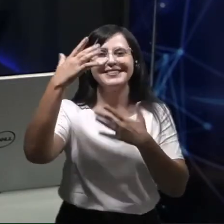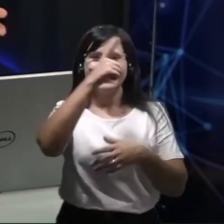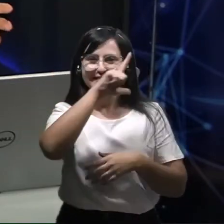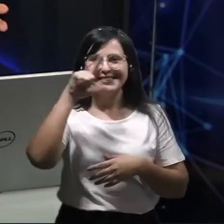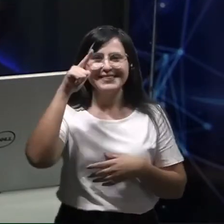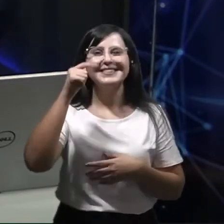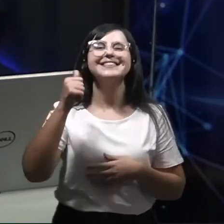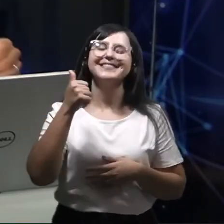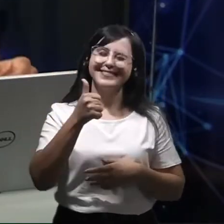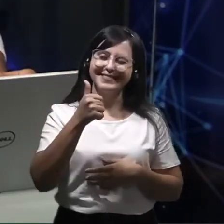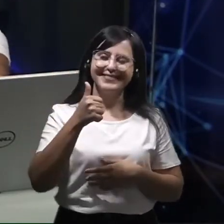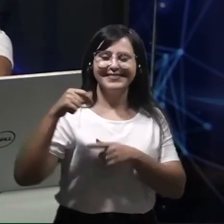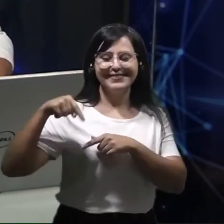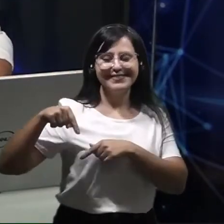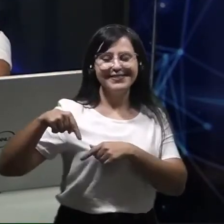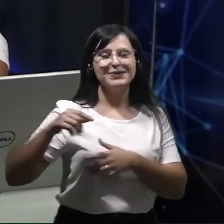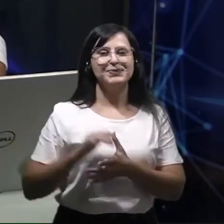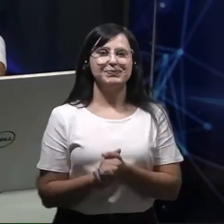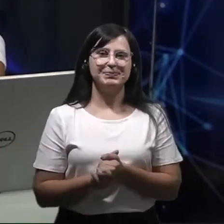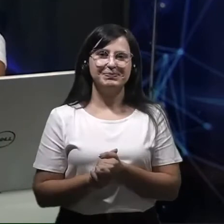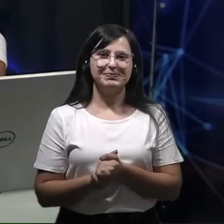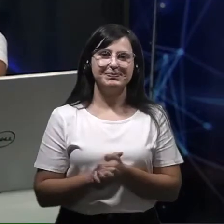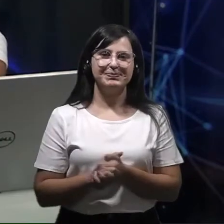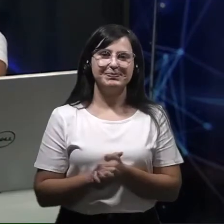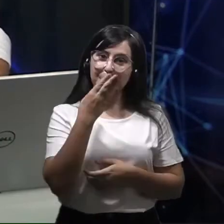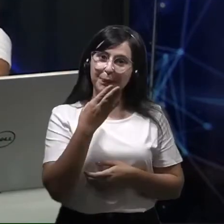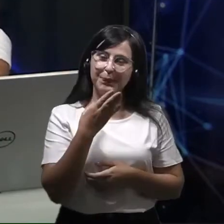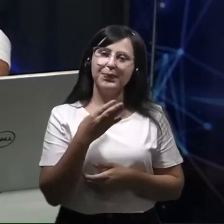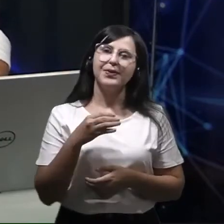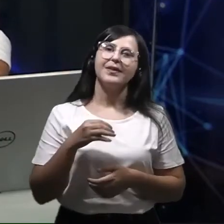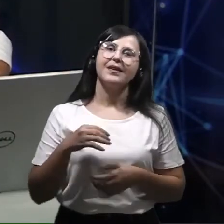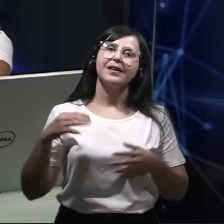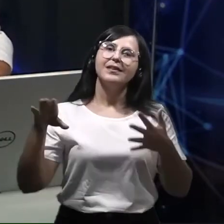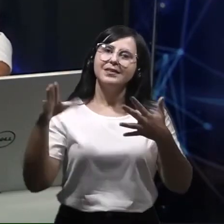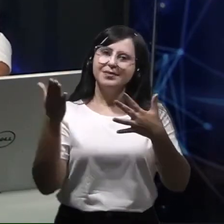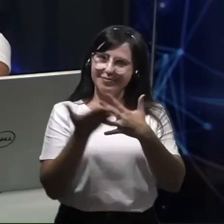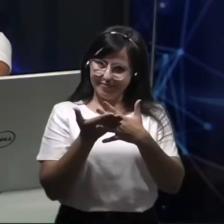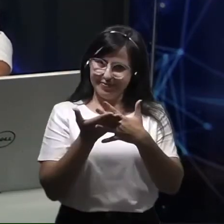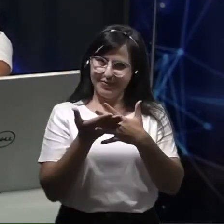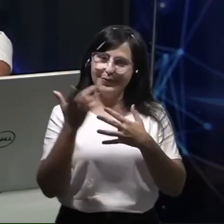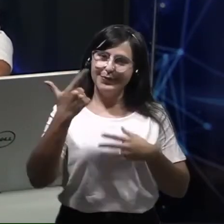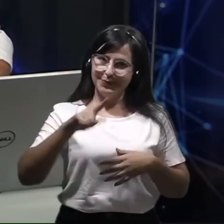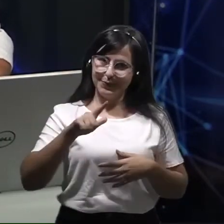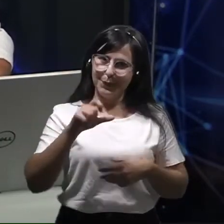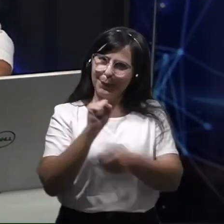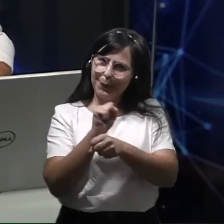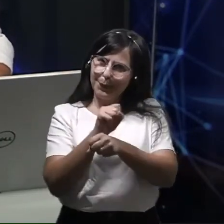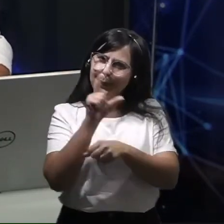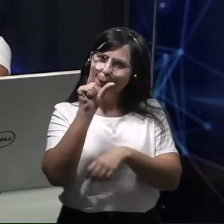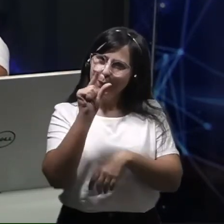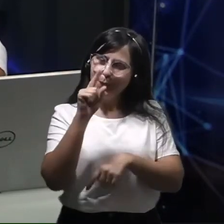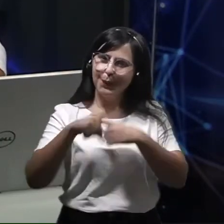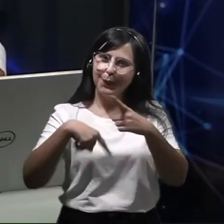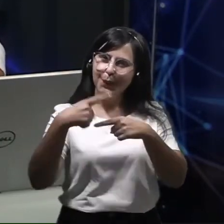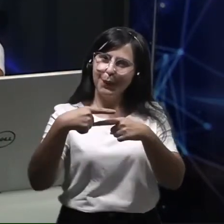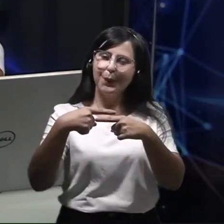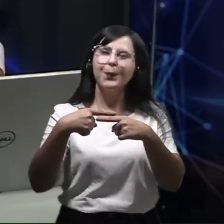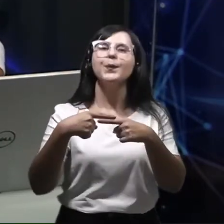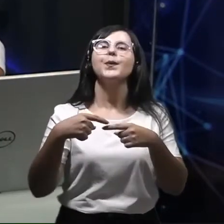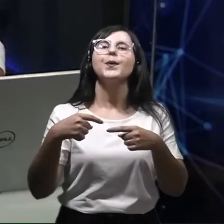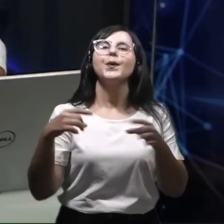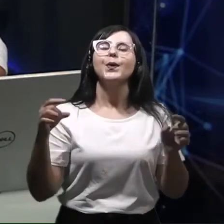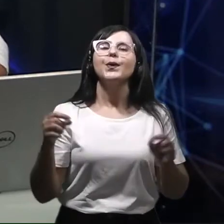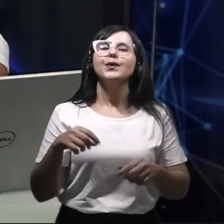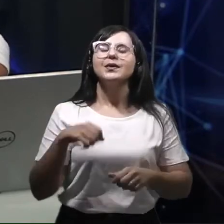esforço aqui embaixo, tá certo? Bom, vamos agora para o intervalo. Após o intervalo, os candidatos vão dispor de tempo para falar diretamente aos